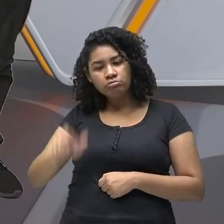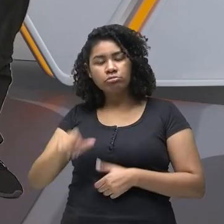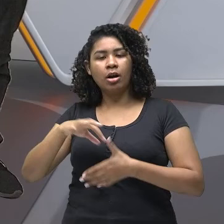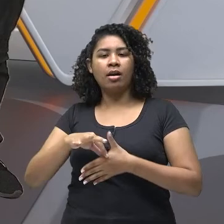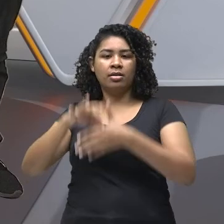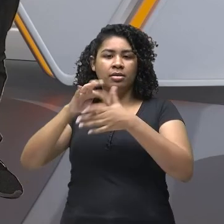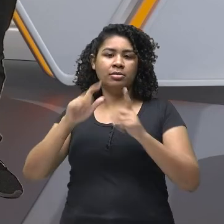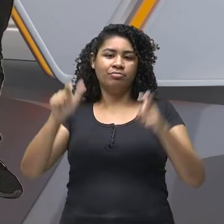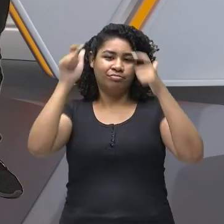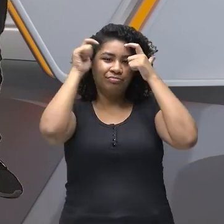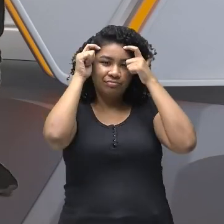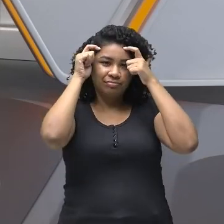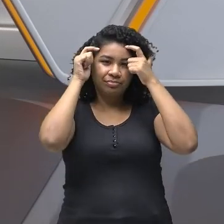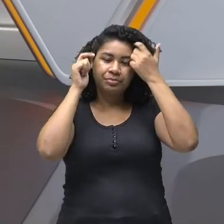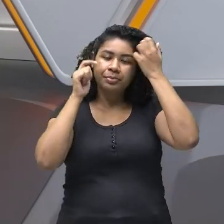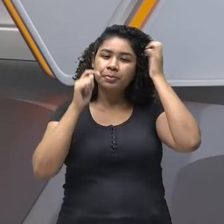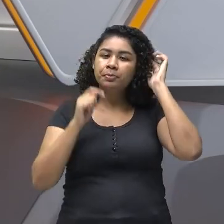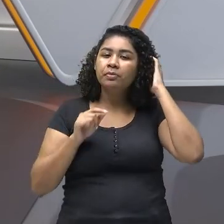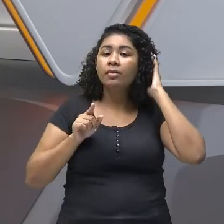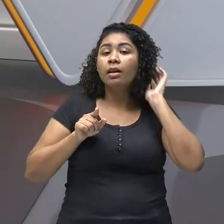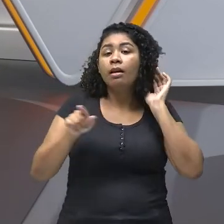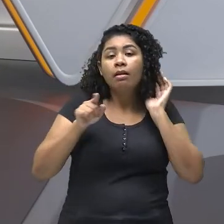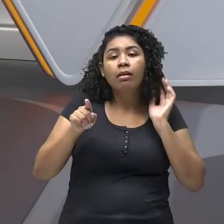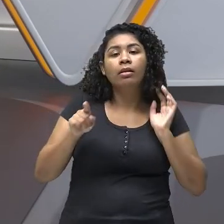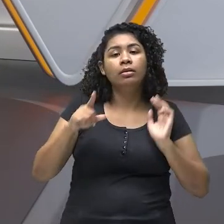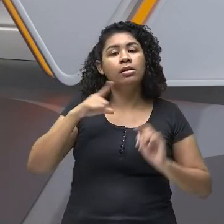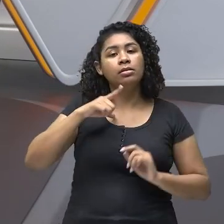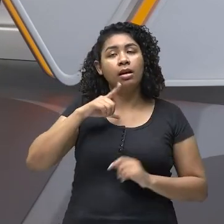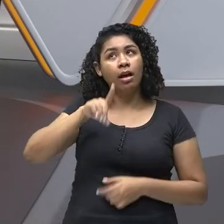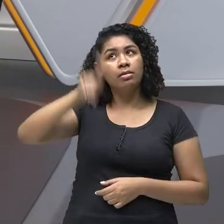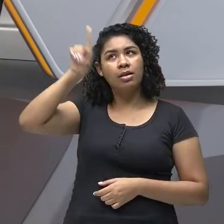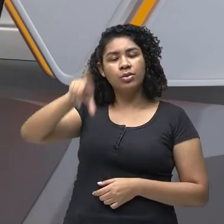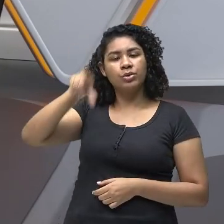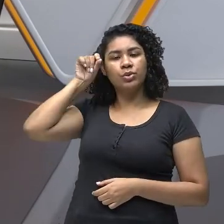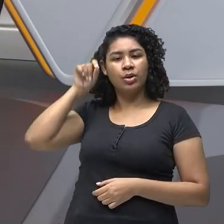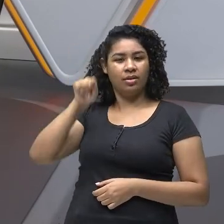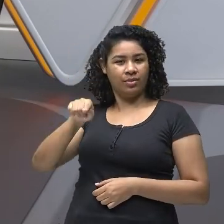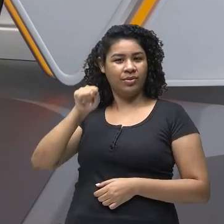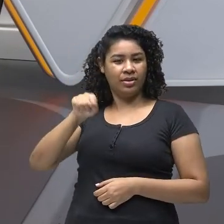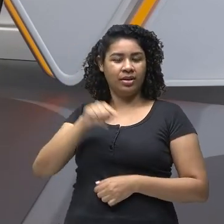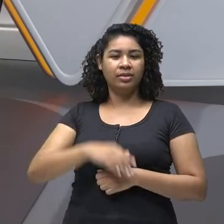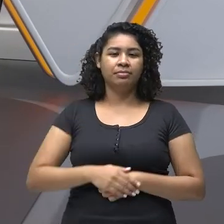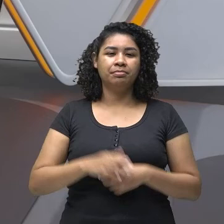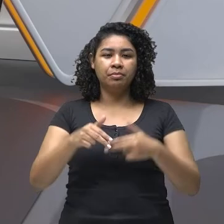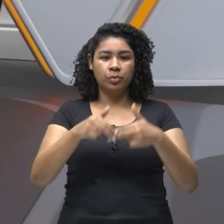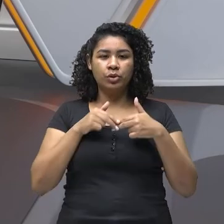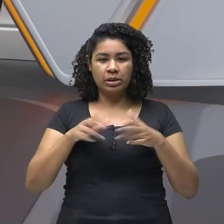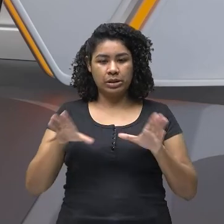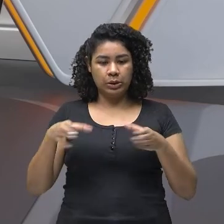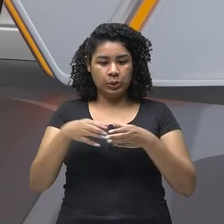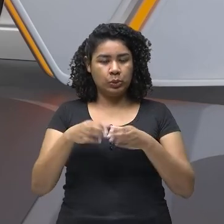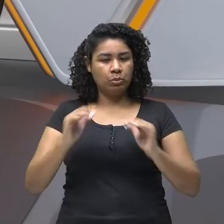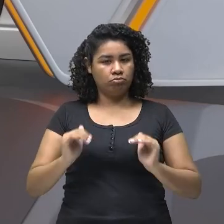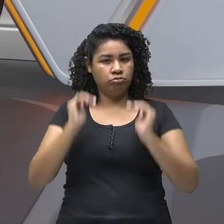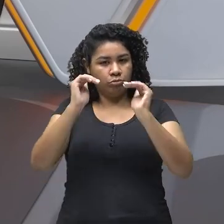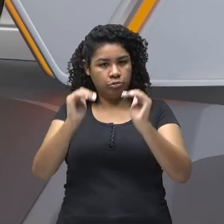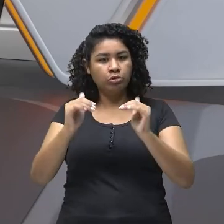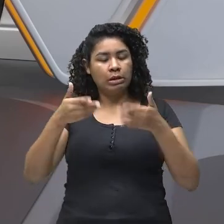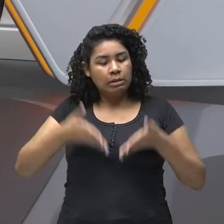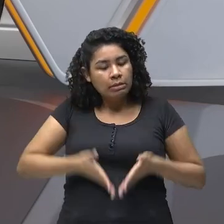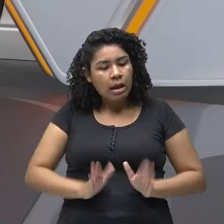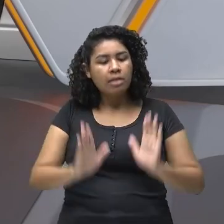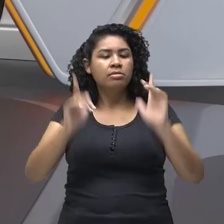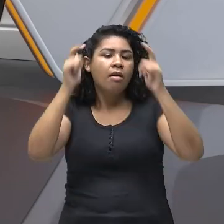de contas, ele governa por vontade divina. Lembra? Os monarcas nascem reis e príncipes